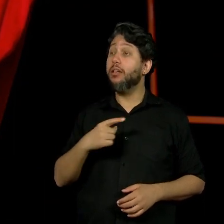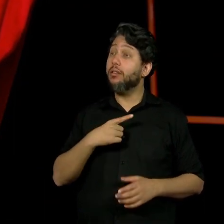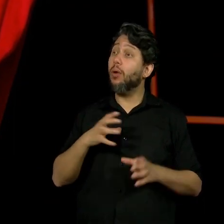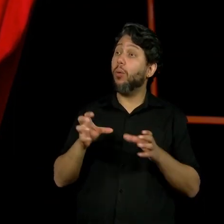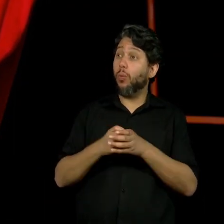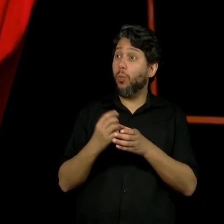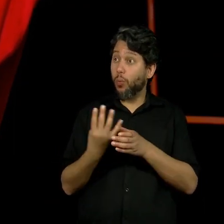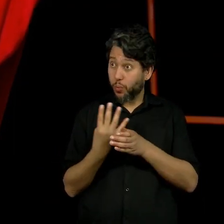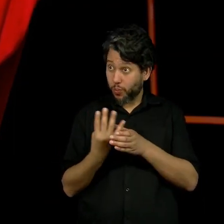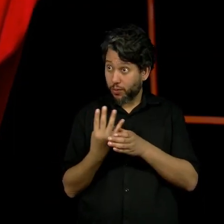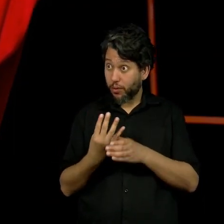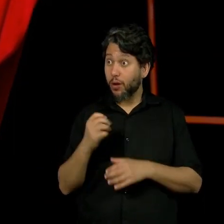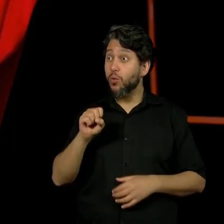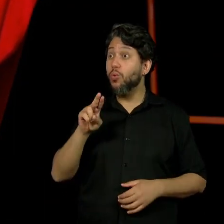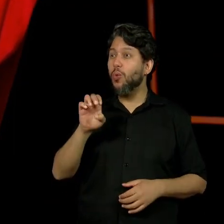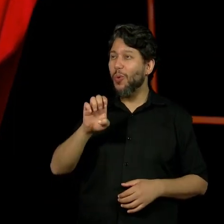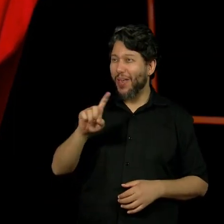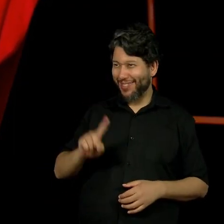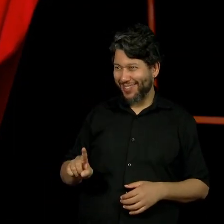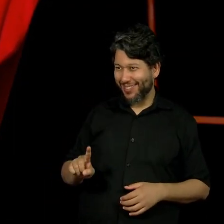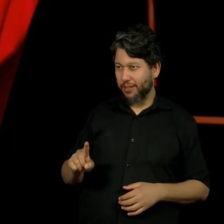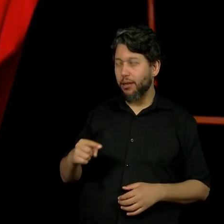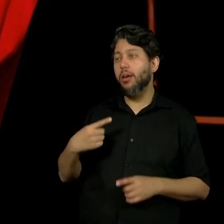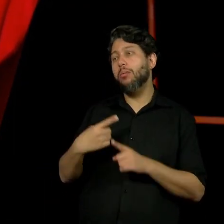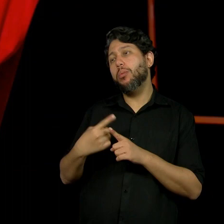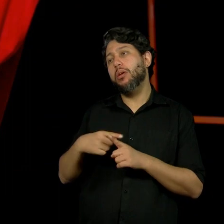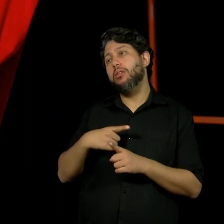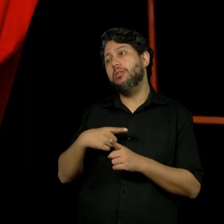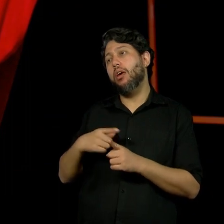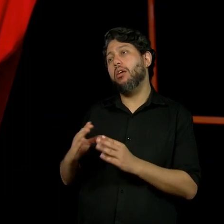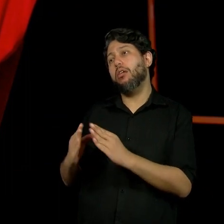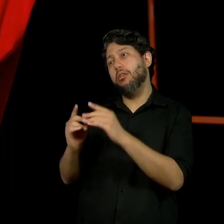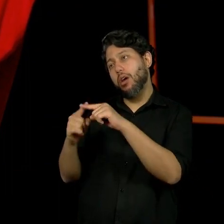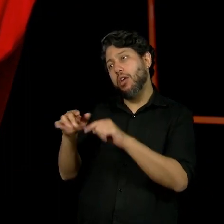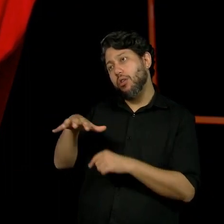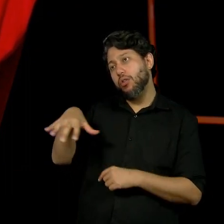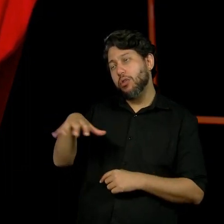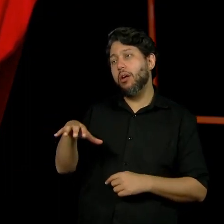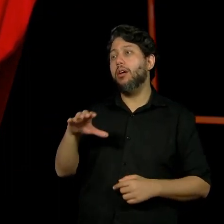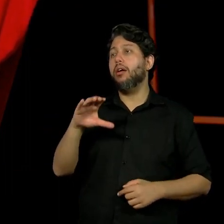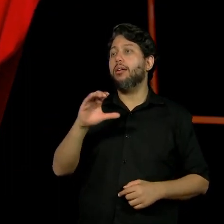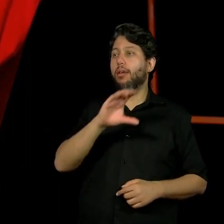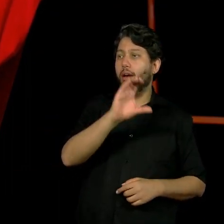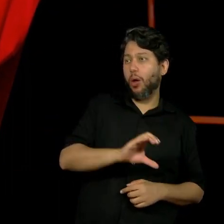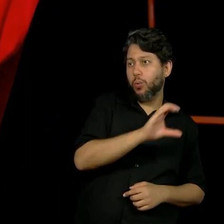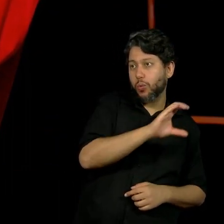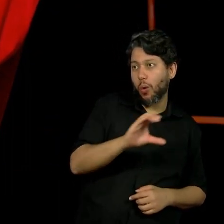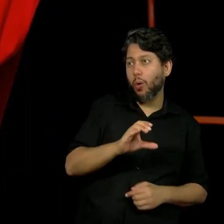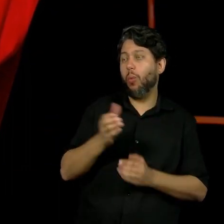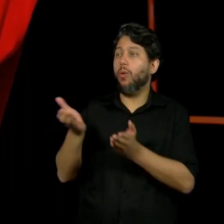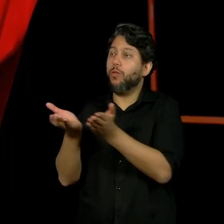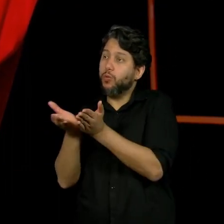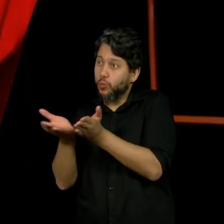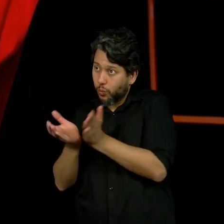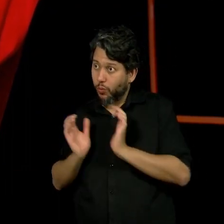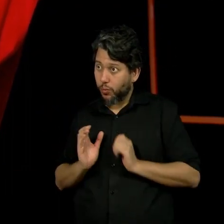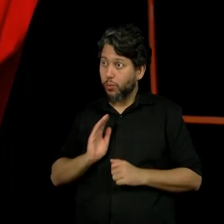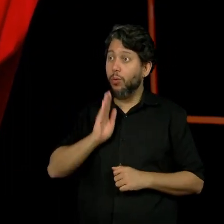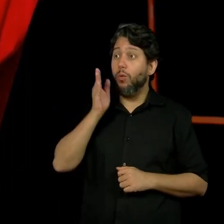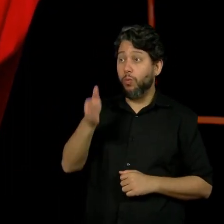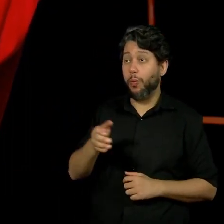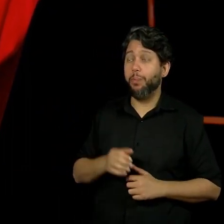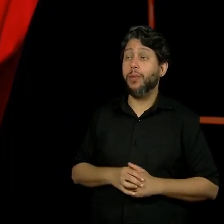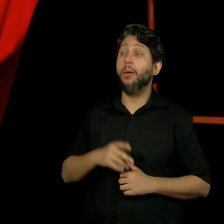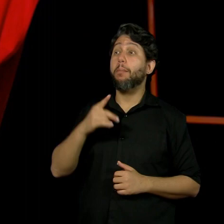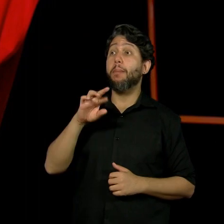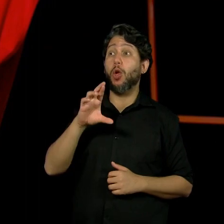Canal de Suez, a gente cuidava da igreja dos evangélicos, tinha capela, né, dos católicos, a igreja evangélica, eu com o Pedro